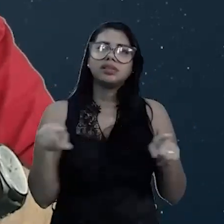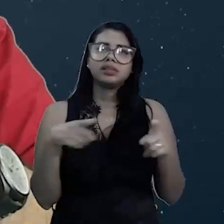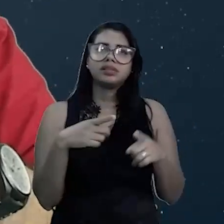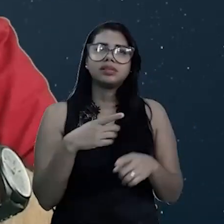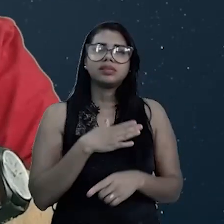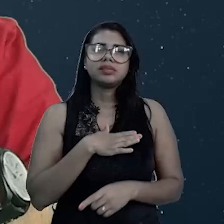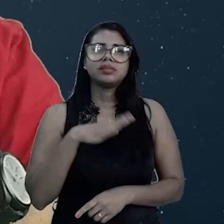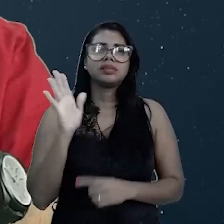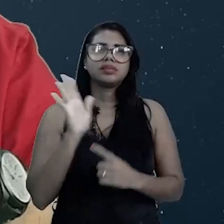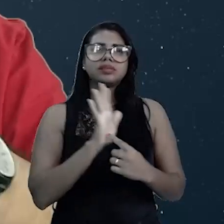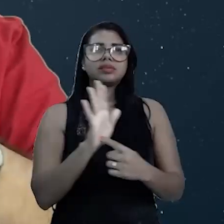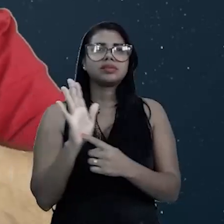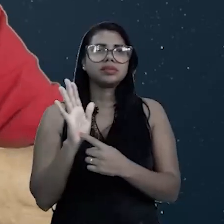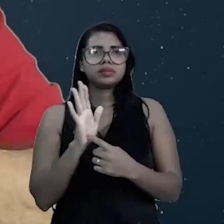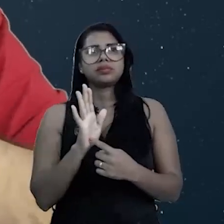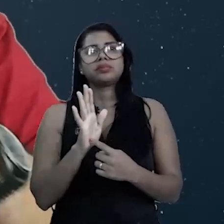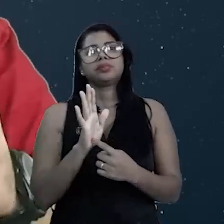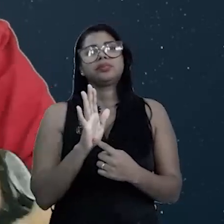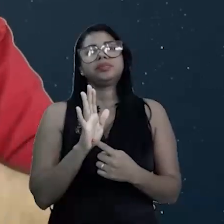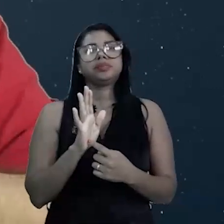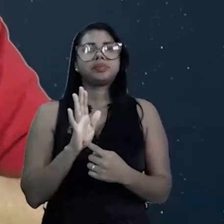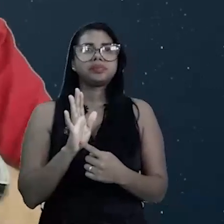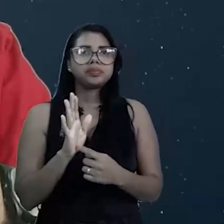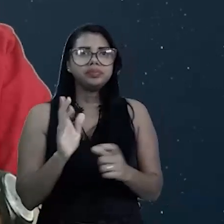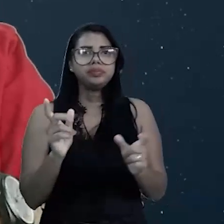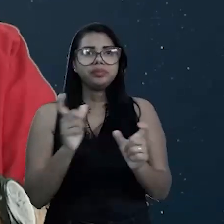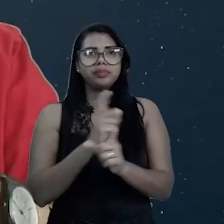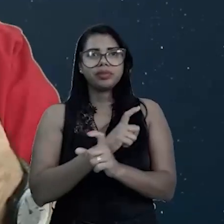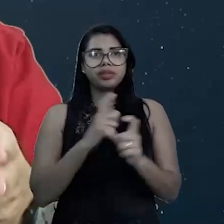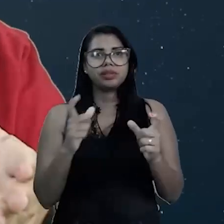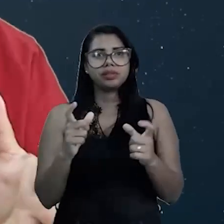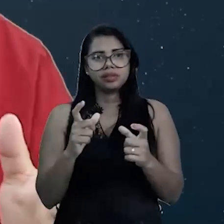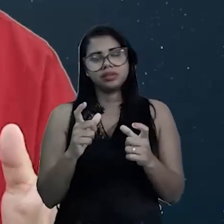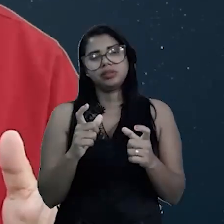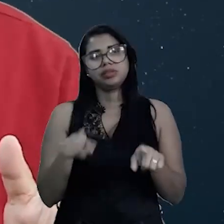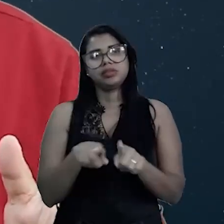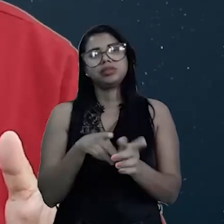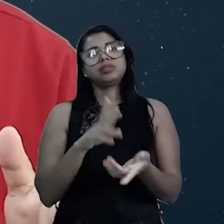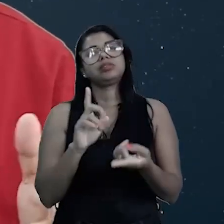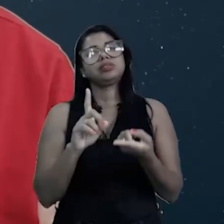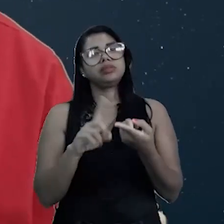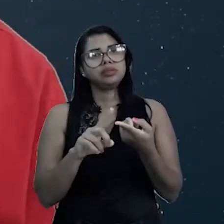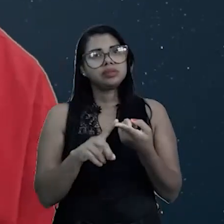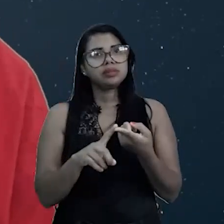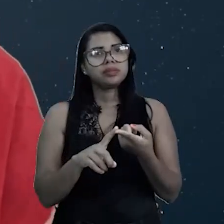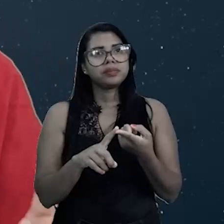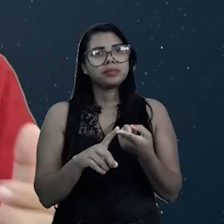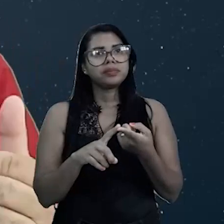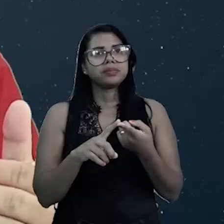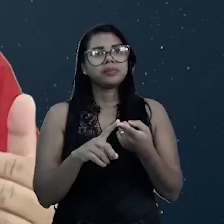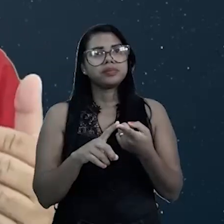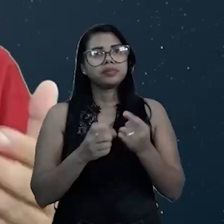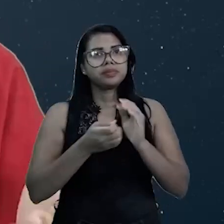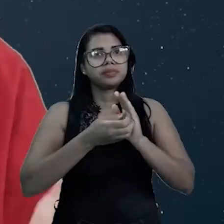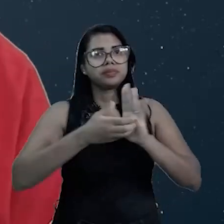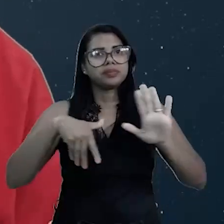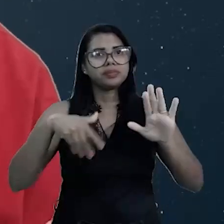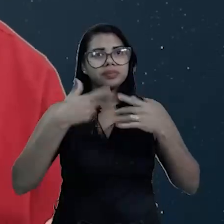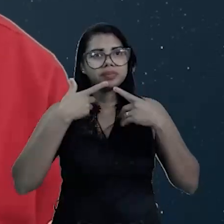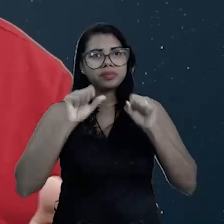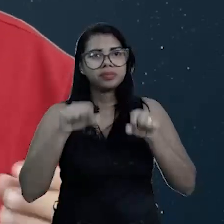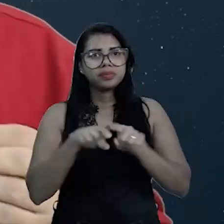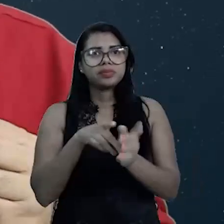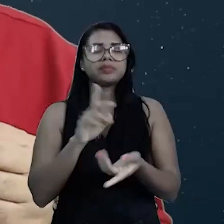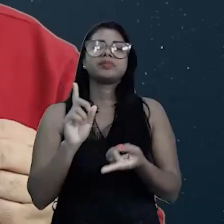Inversa, né? Então, quando existe essa inversão, é uma figura de construção. Então, os autores utilizam isso também para dar expressividade